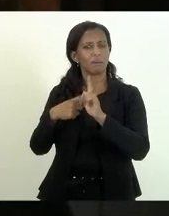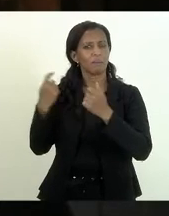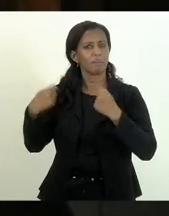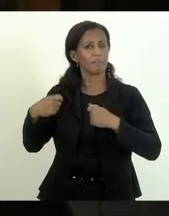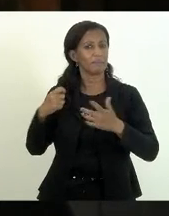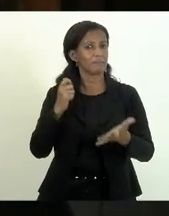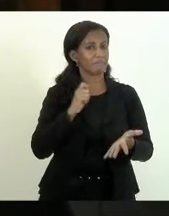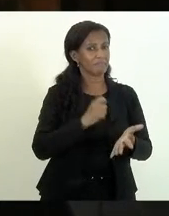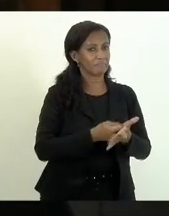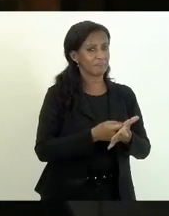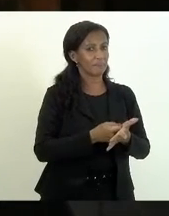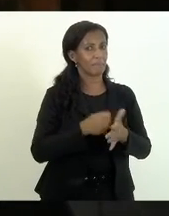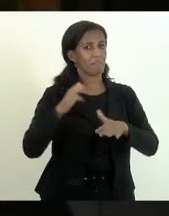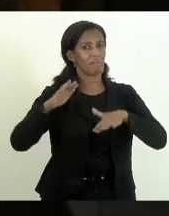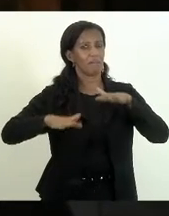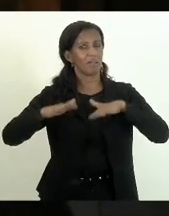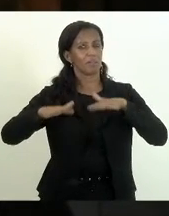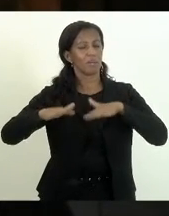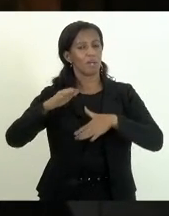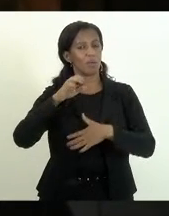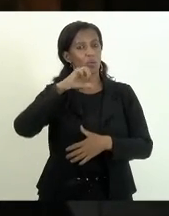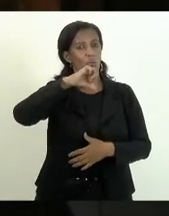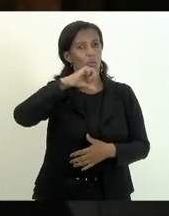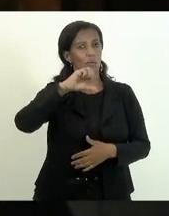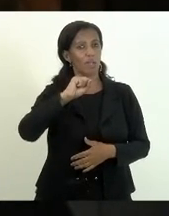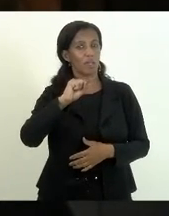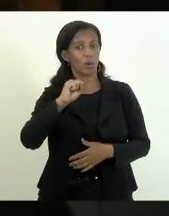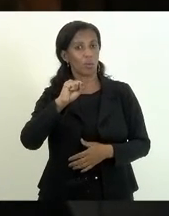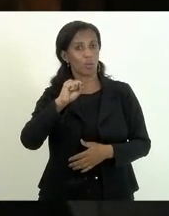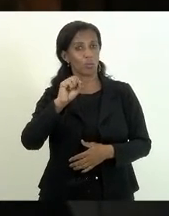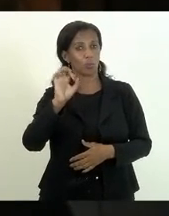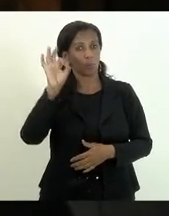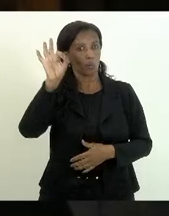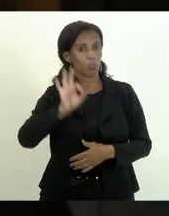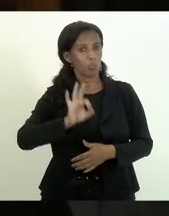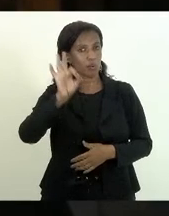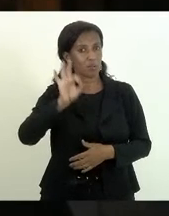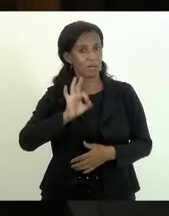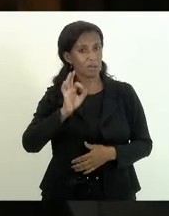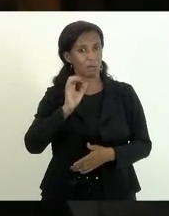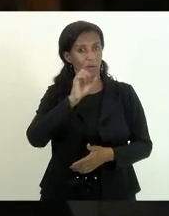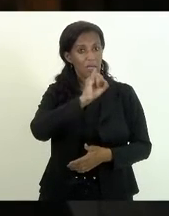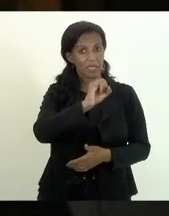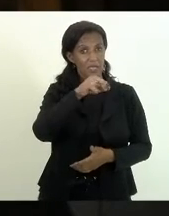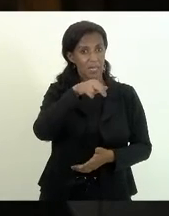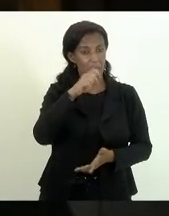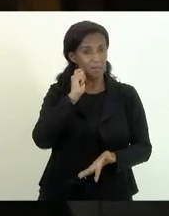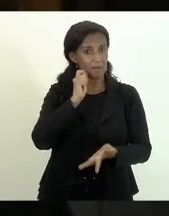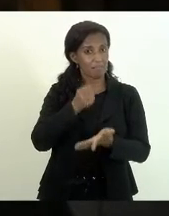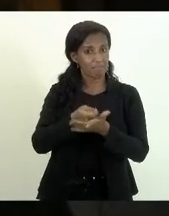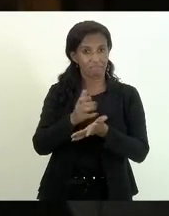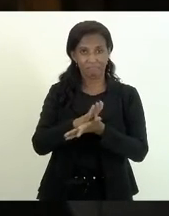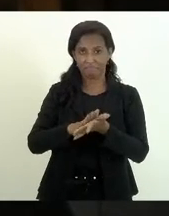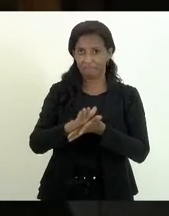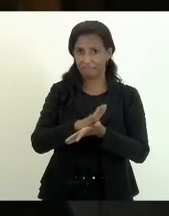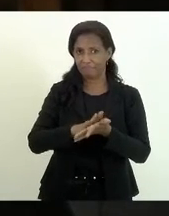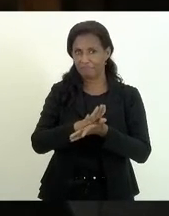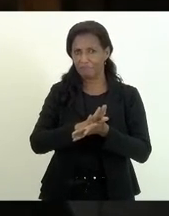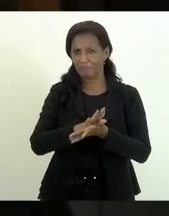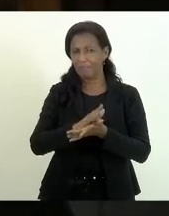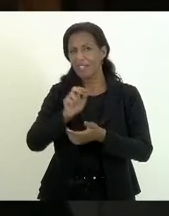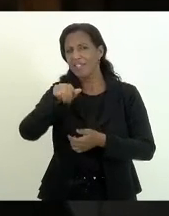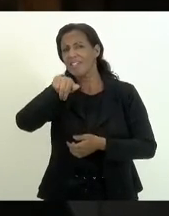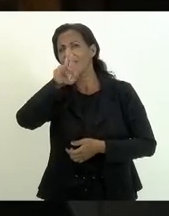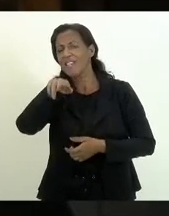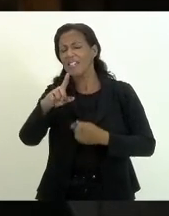praticamente 98 por cento deriva de dívida de ICMS e quem é que a gente